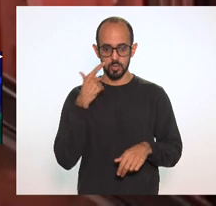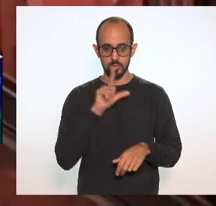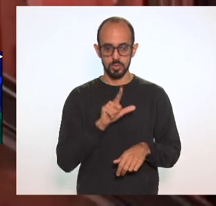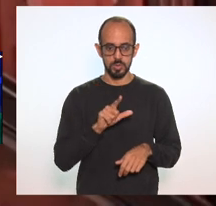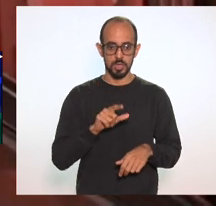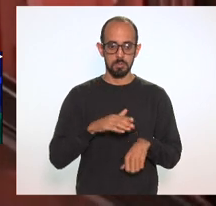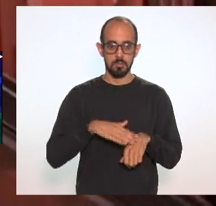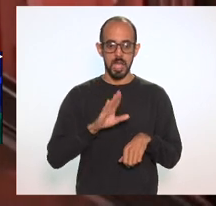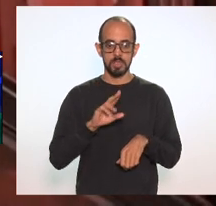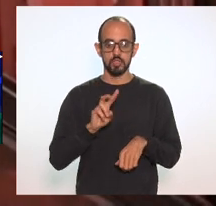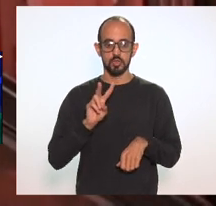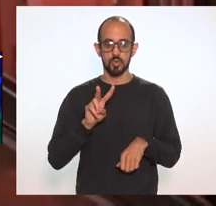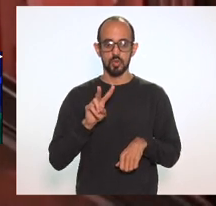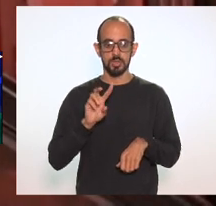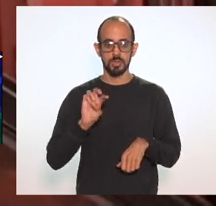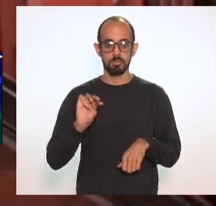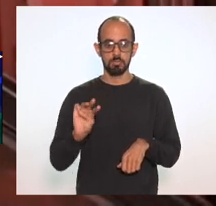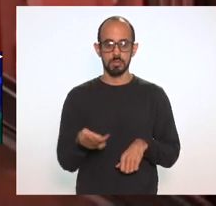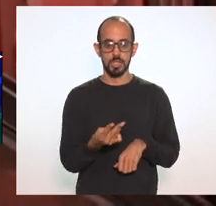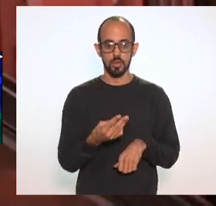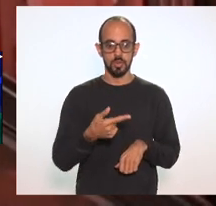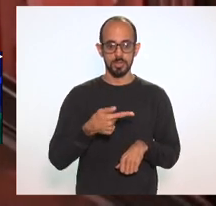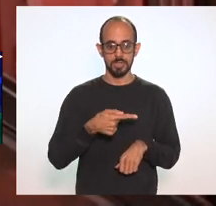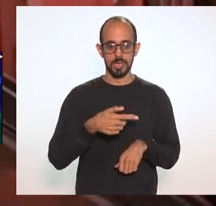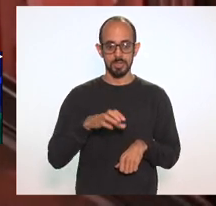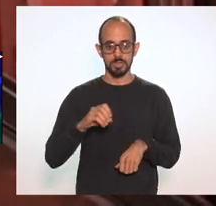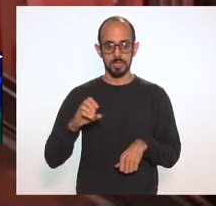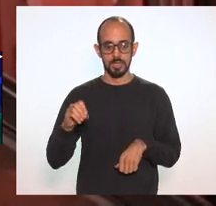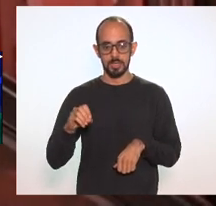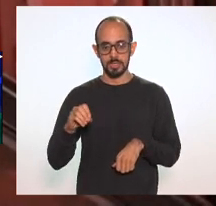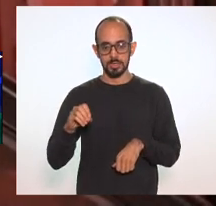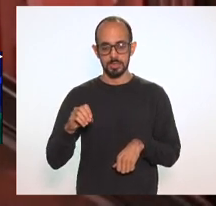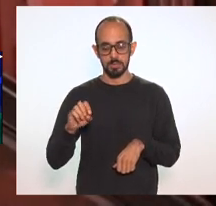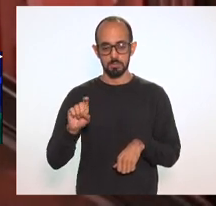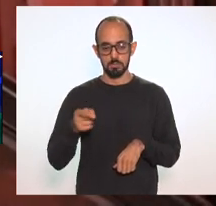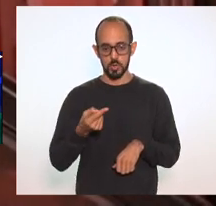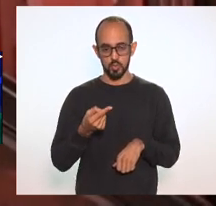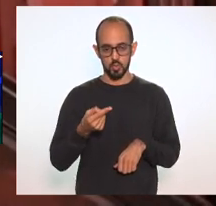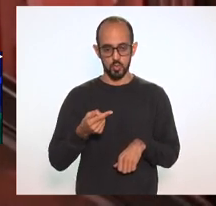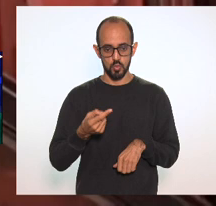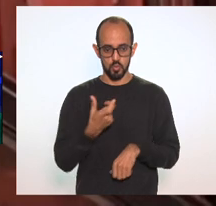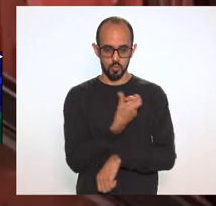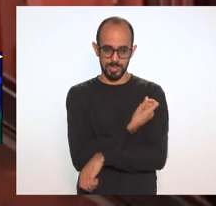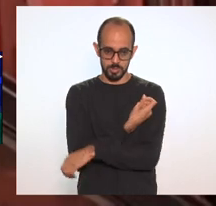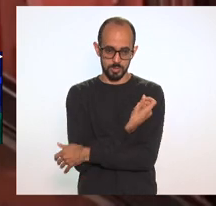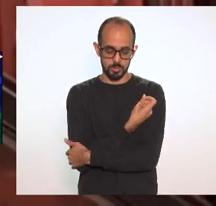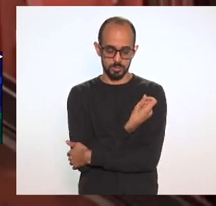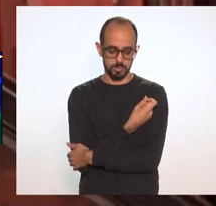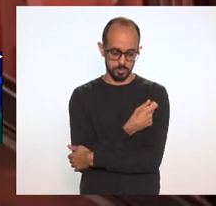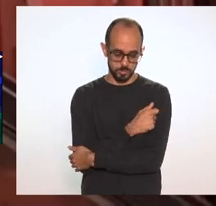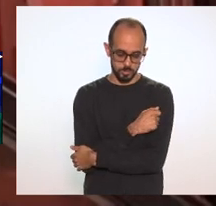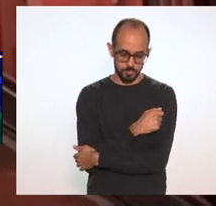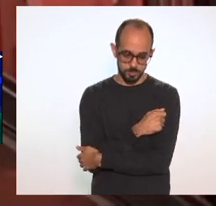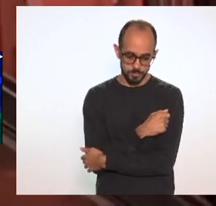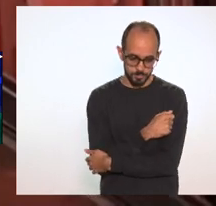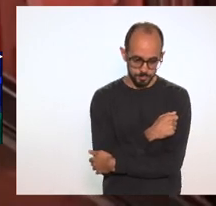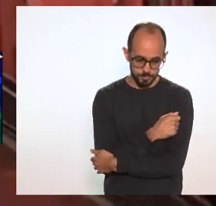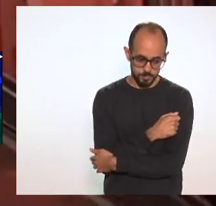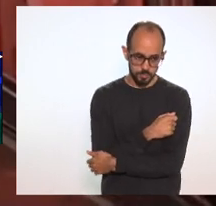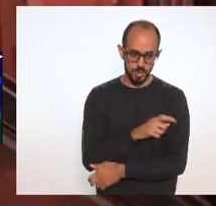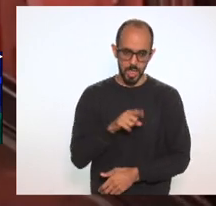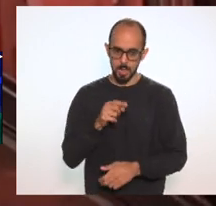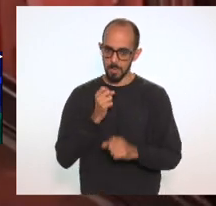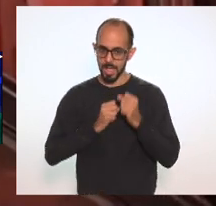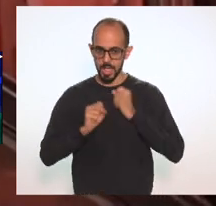dois milhões e setecentos mil doses que foram distribuídas no estado gente isso é